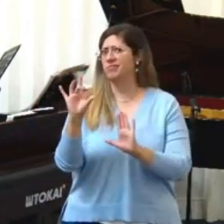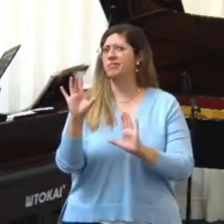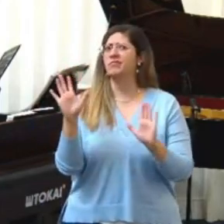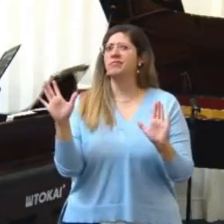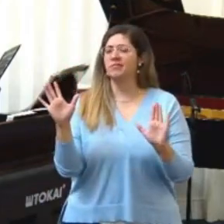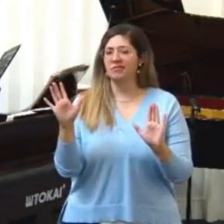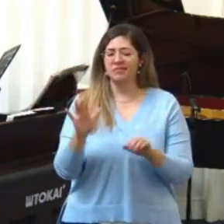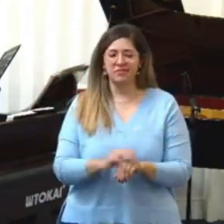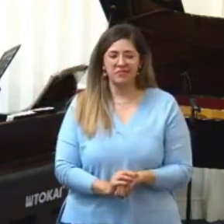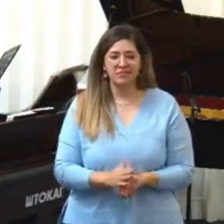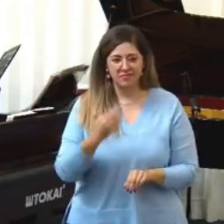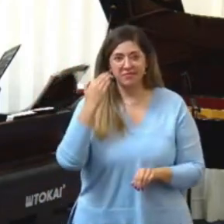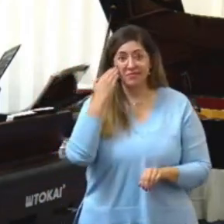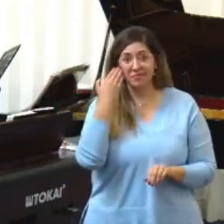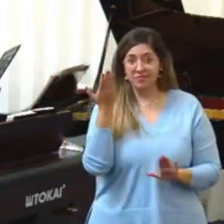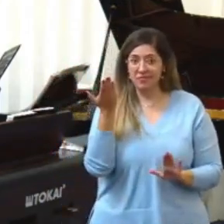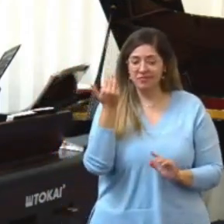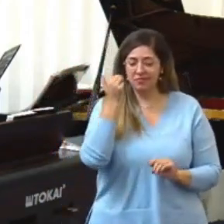tem até